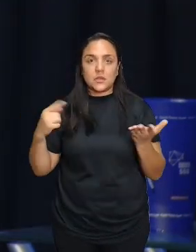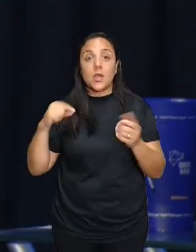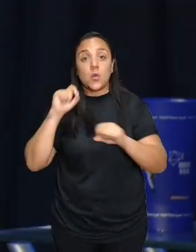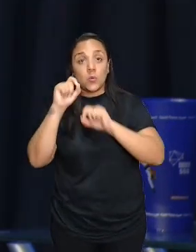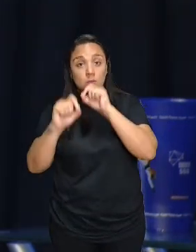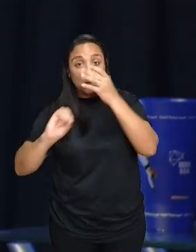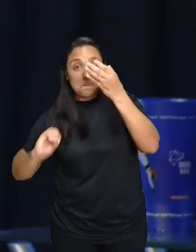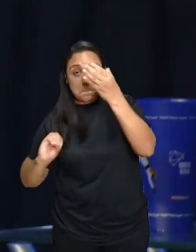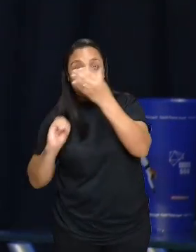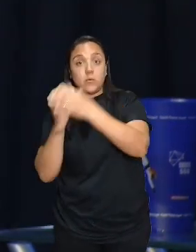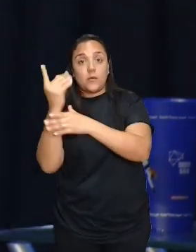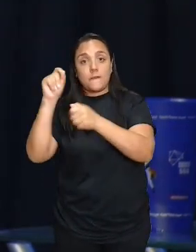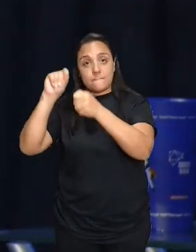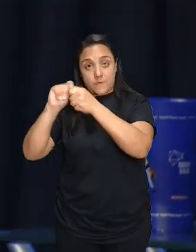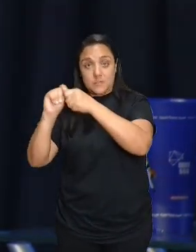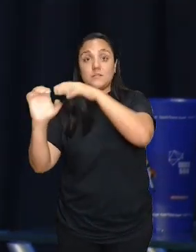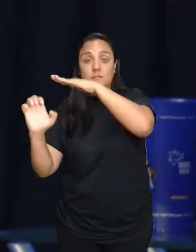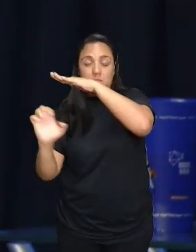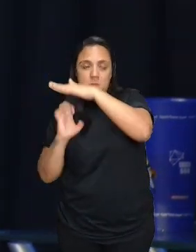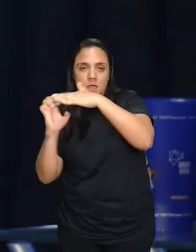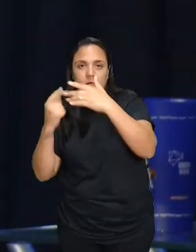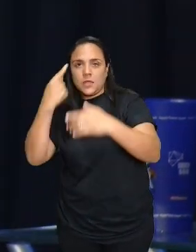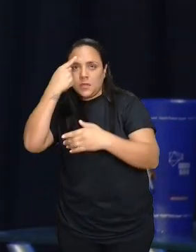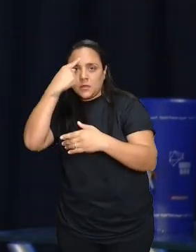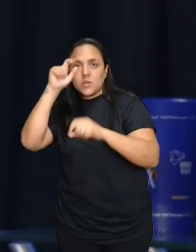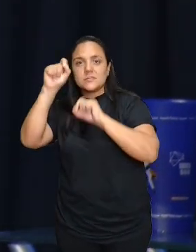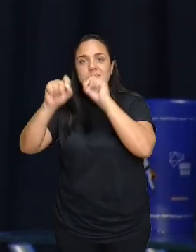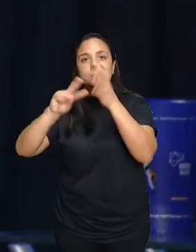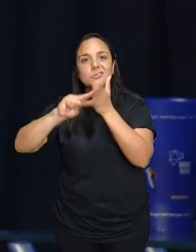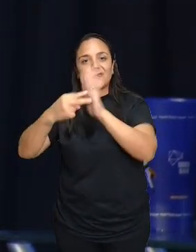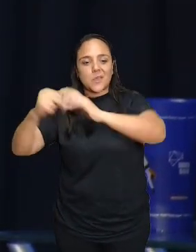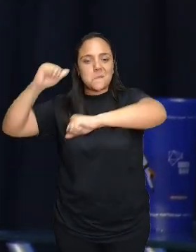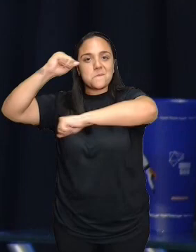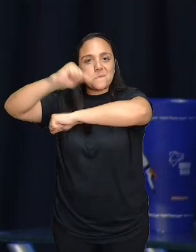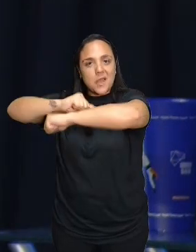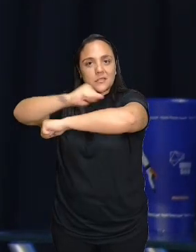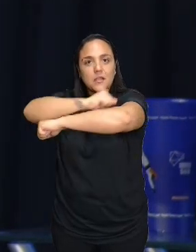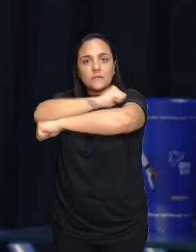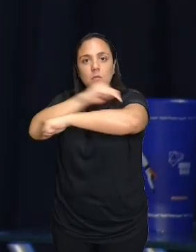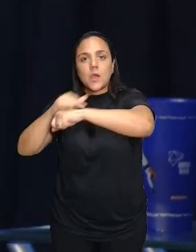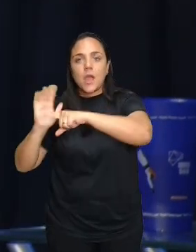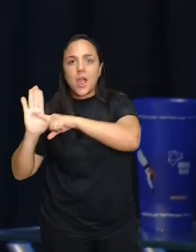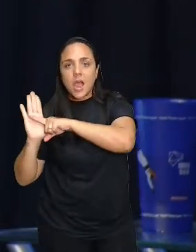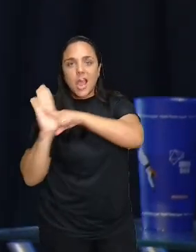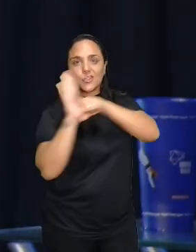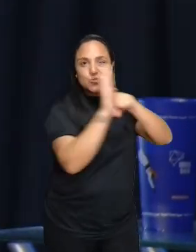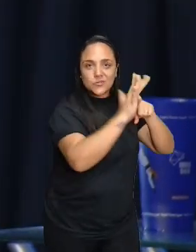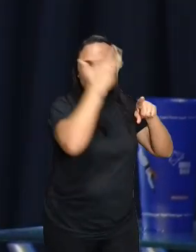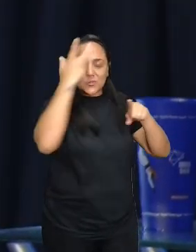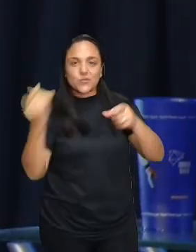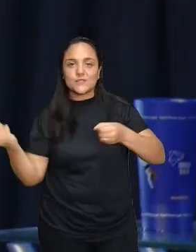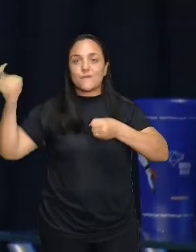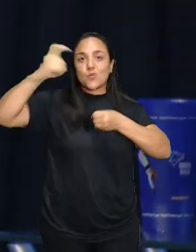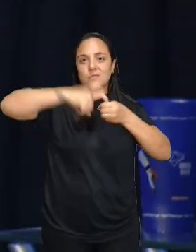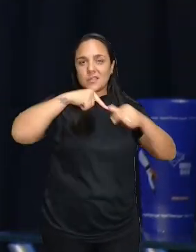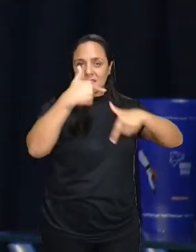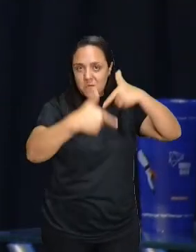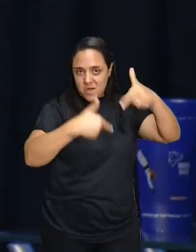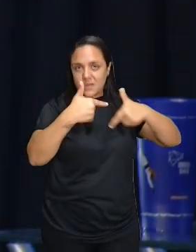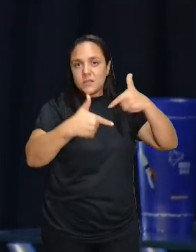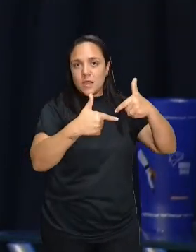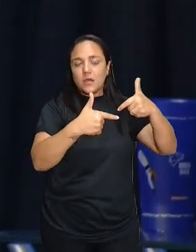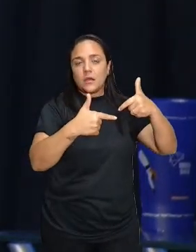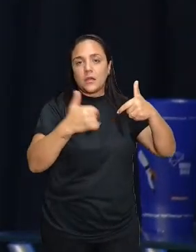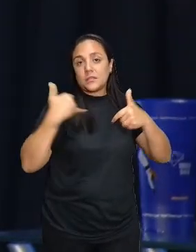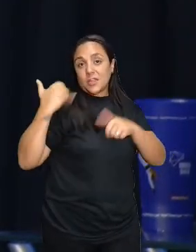época era Mature Jobs, que é uma plataforma que ajuda na recolocação de pessoas com mais de 50 anos, já tem 7 anos